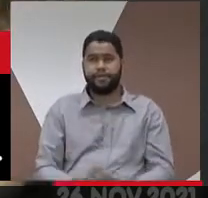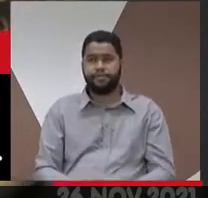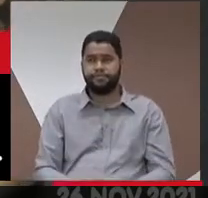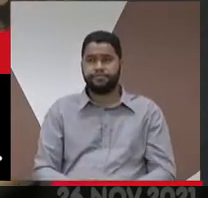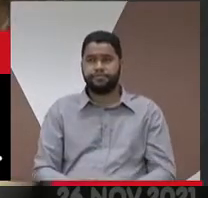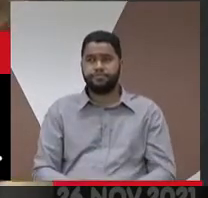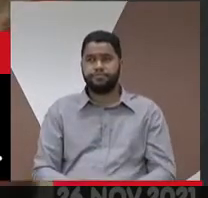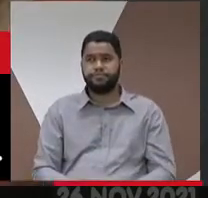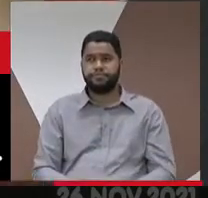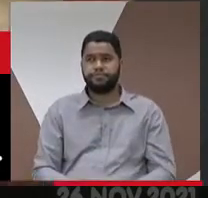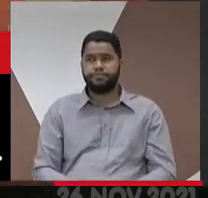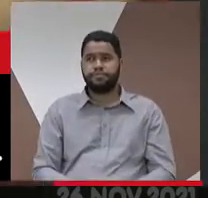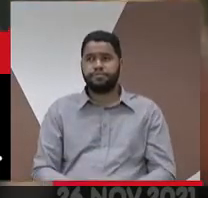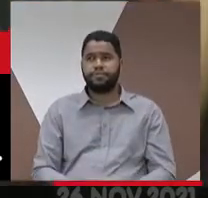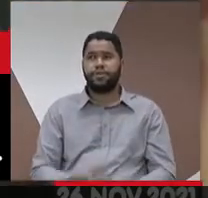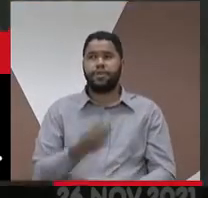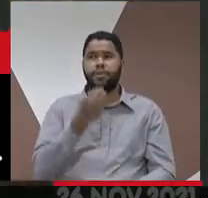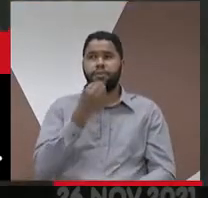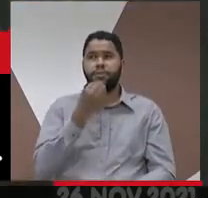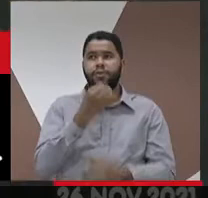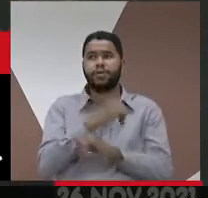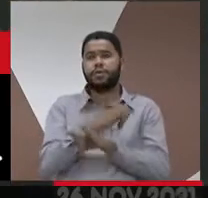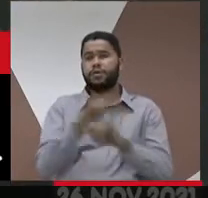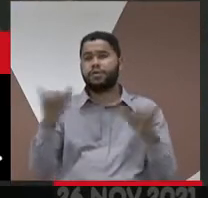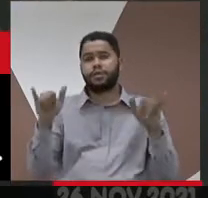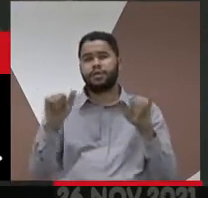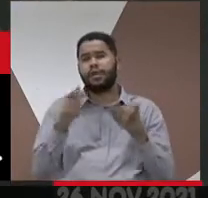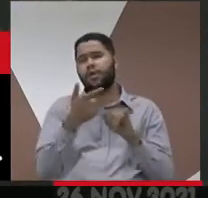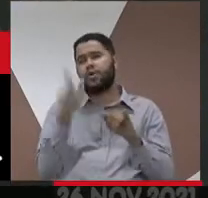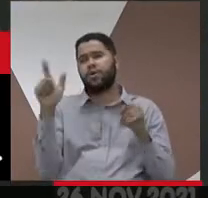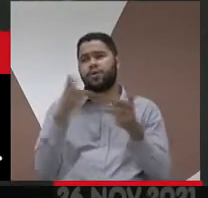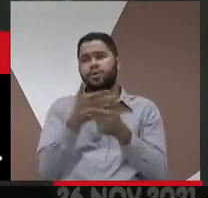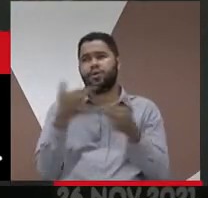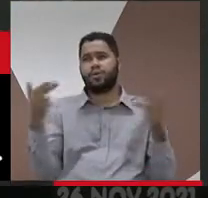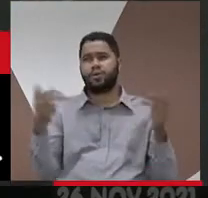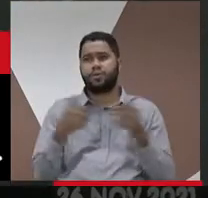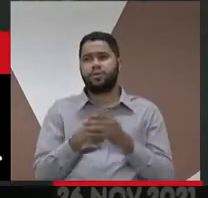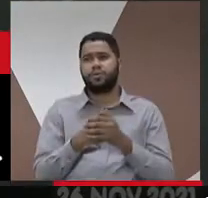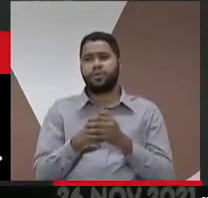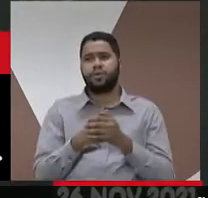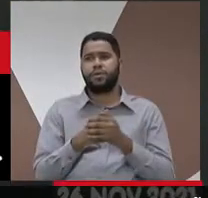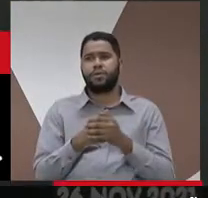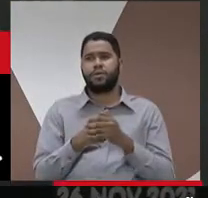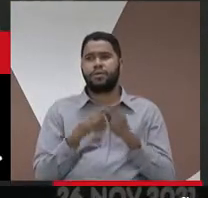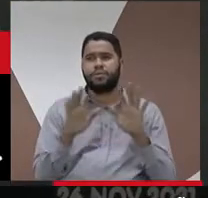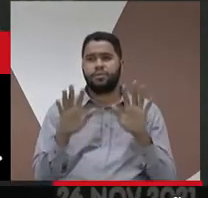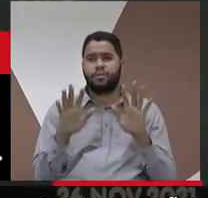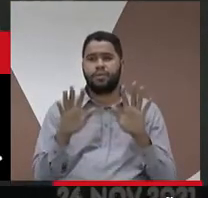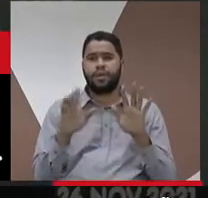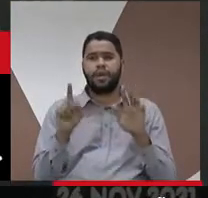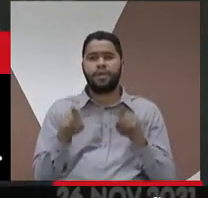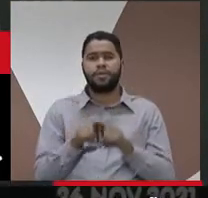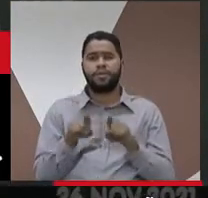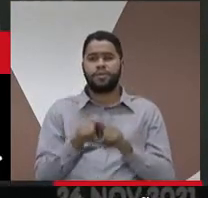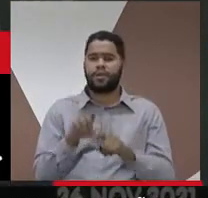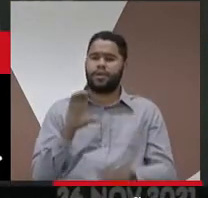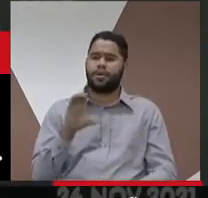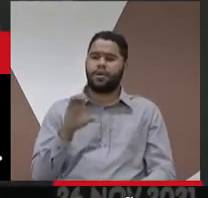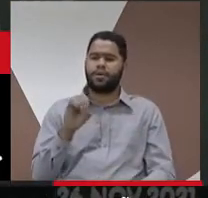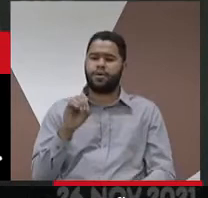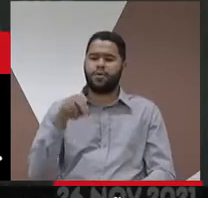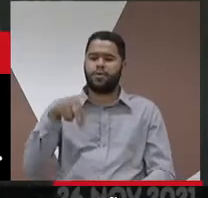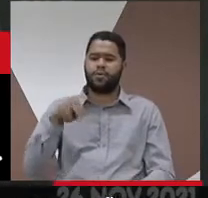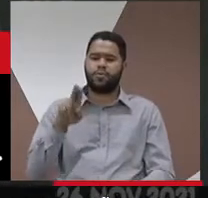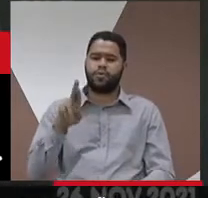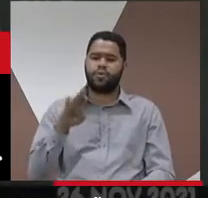né? Poderia citar aqui, gente, outra coisa. Então, vai ser um rodo conurbação. Esse